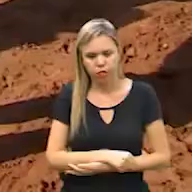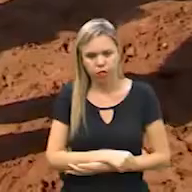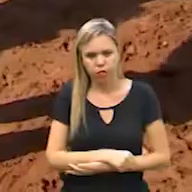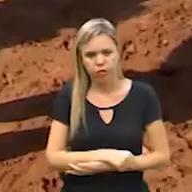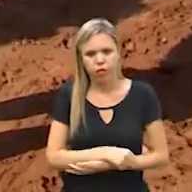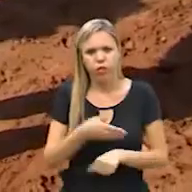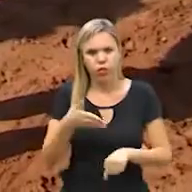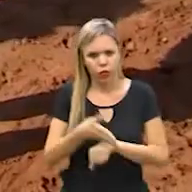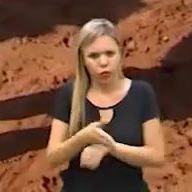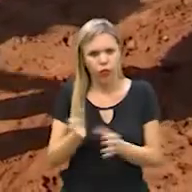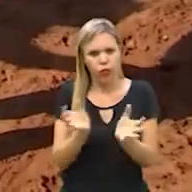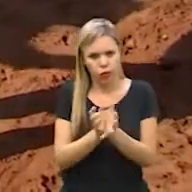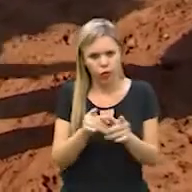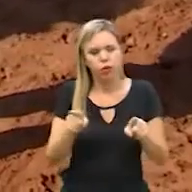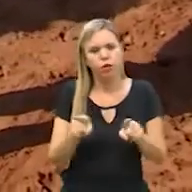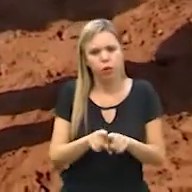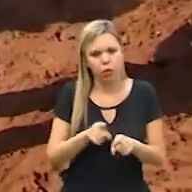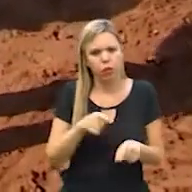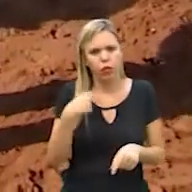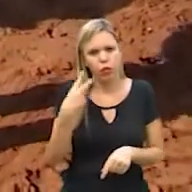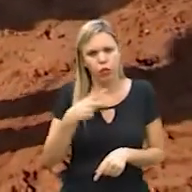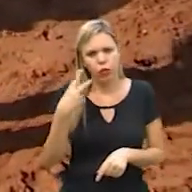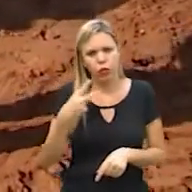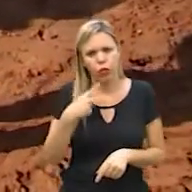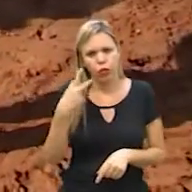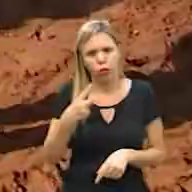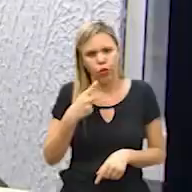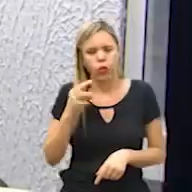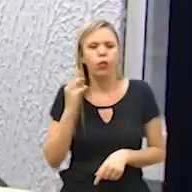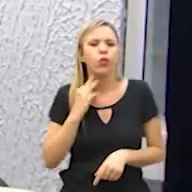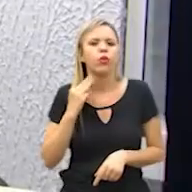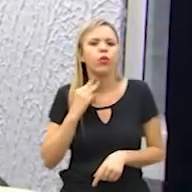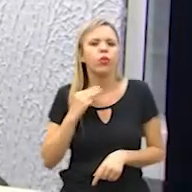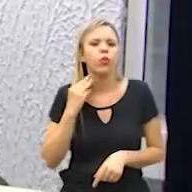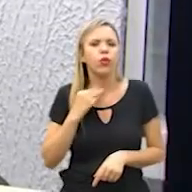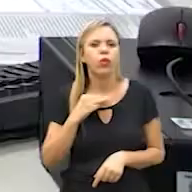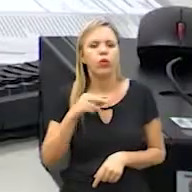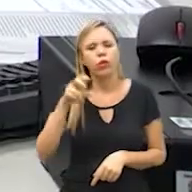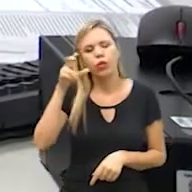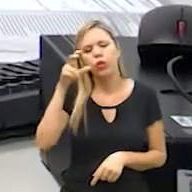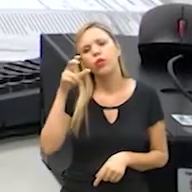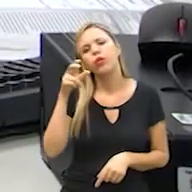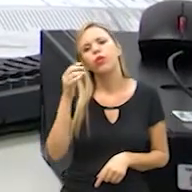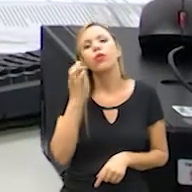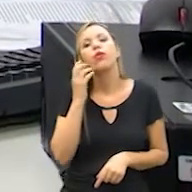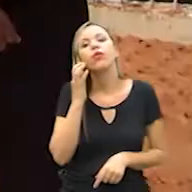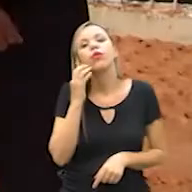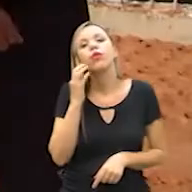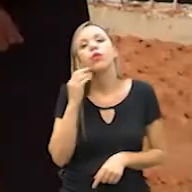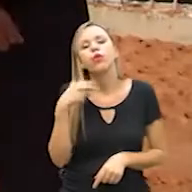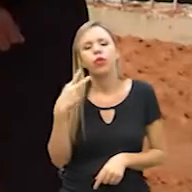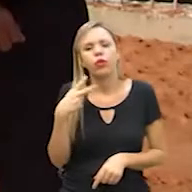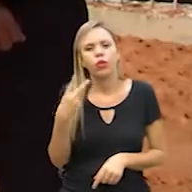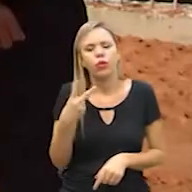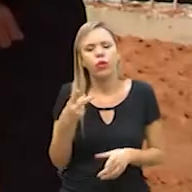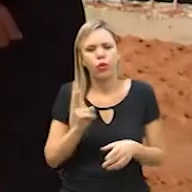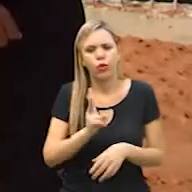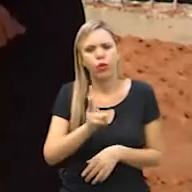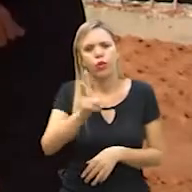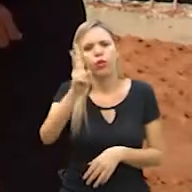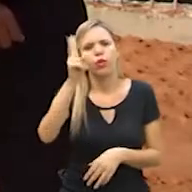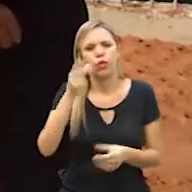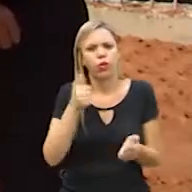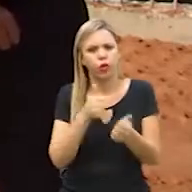possível. Fazem parte também da comissão os vereadores Cecílio Santos e Igor Diego. Os parlamentares